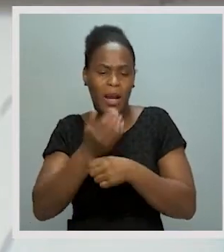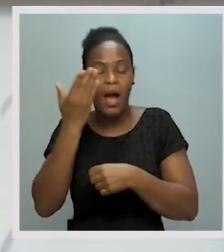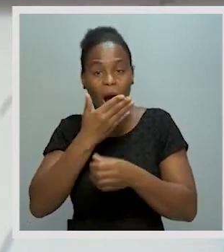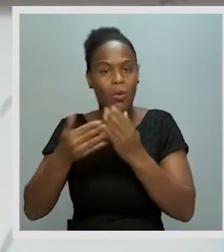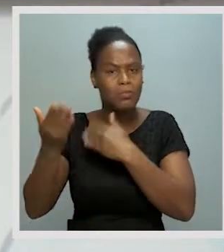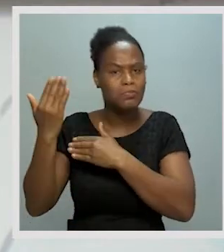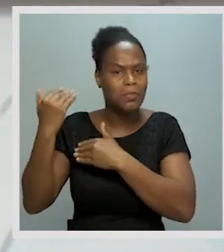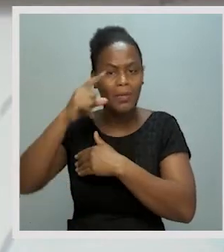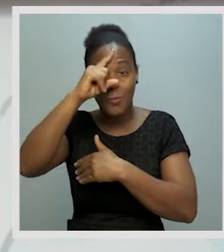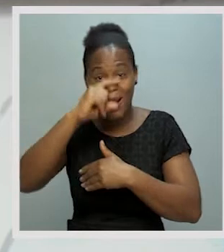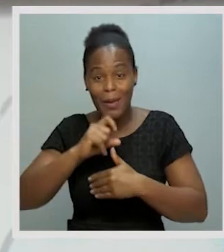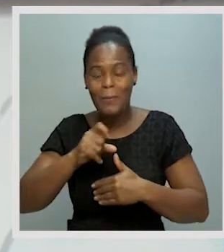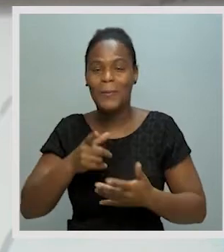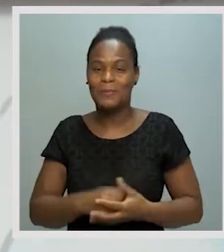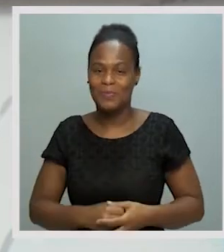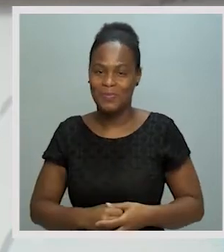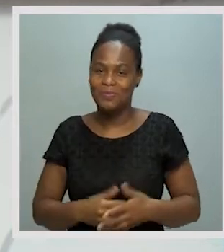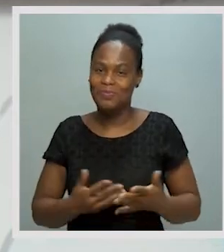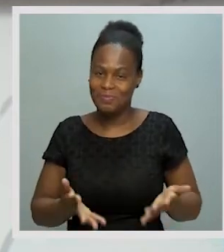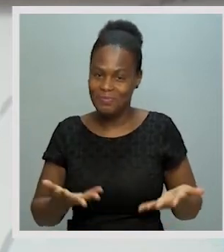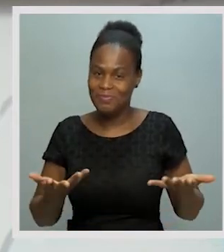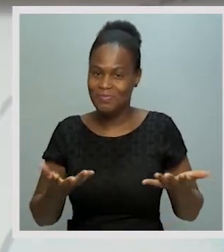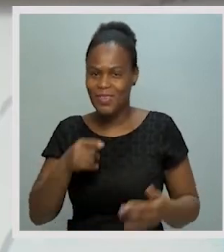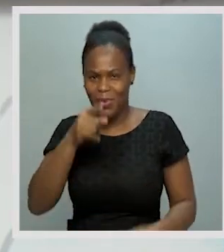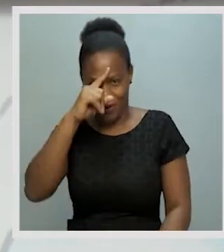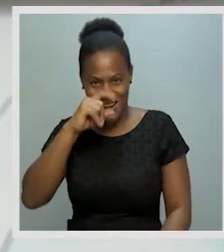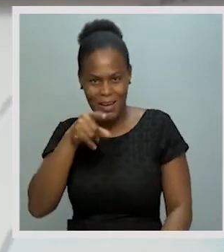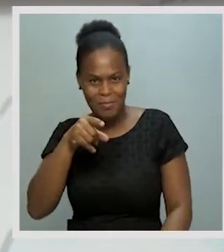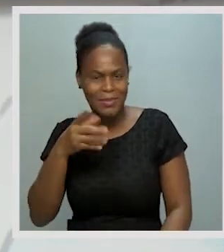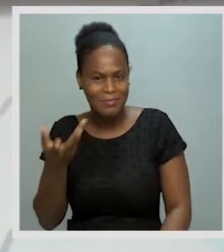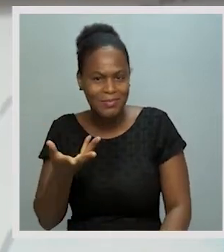aula anterior, não é? Estão a lembrar?